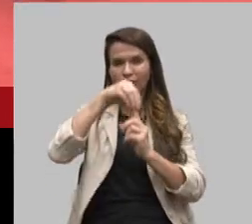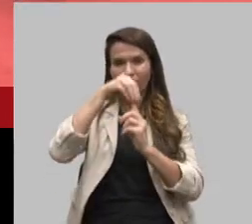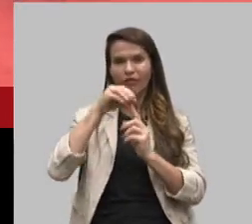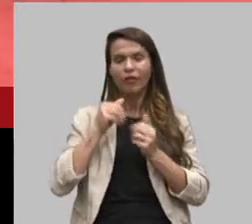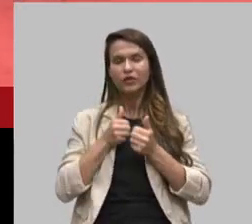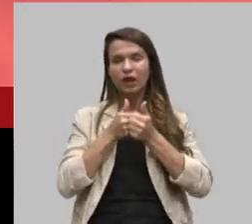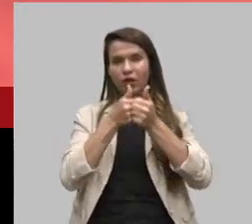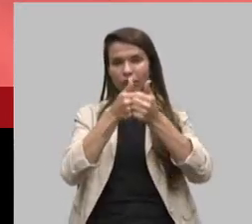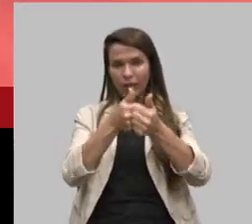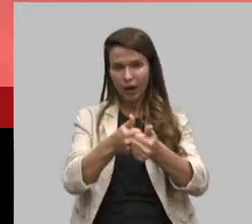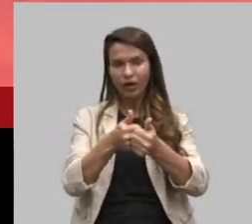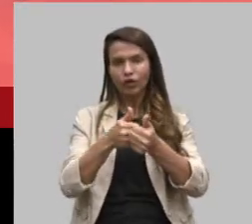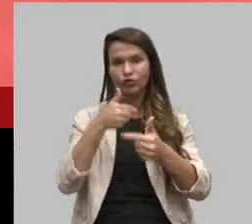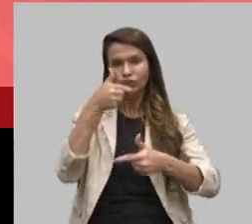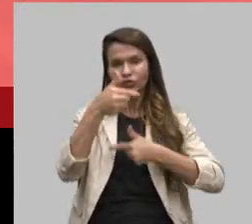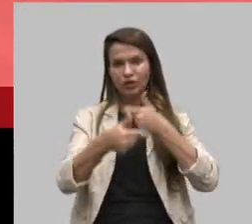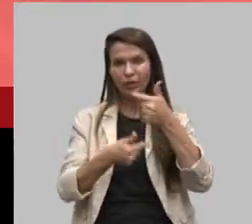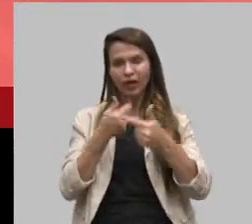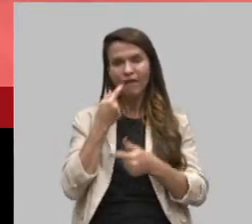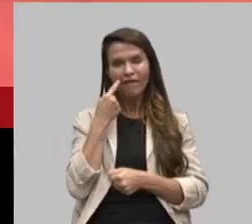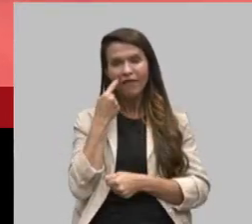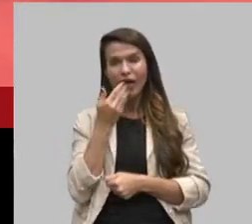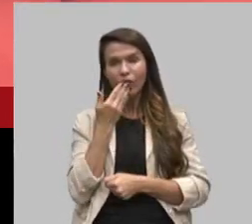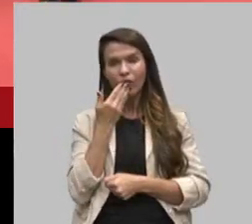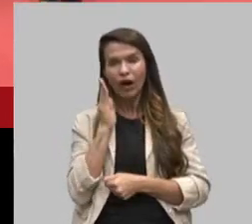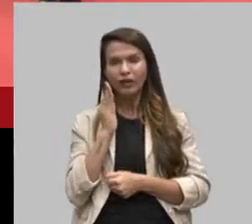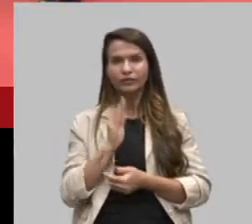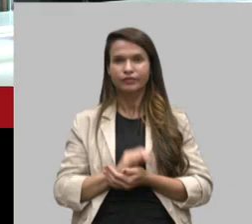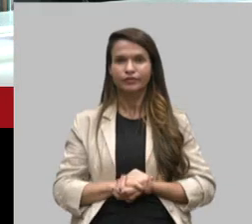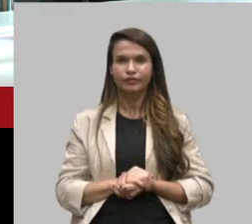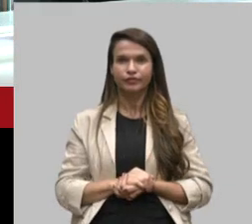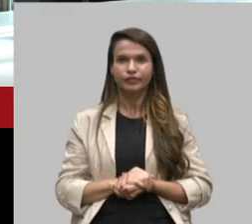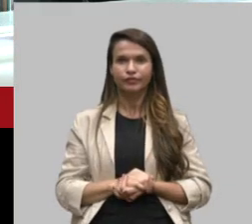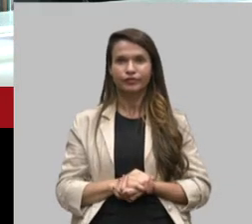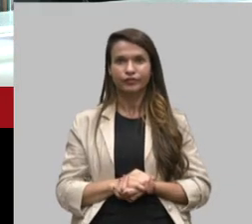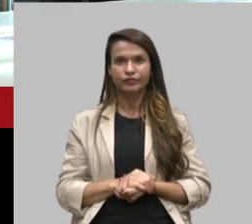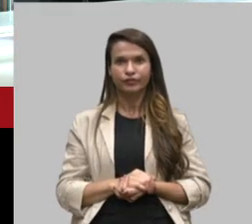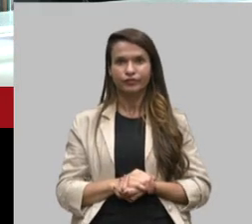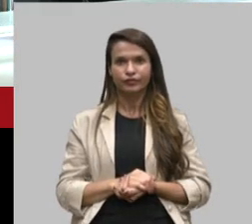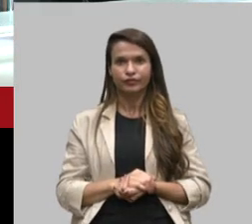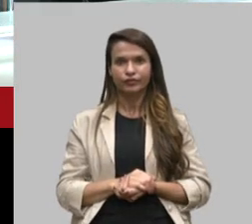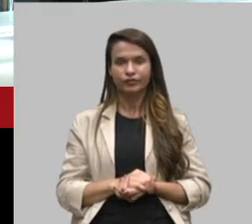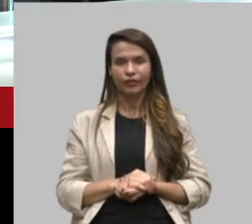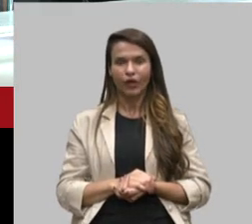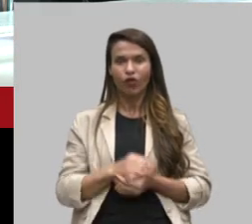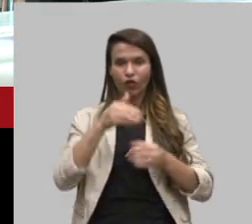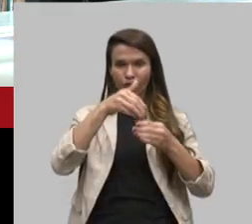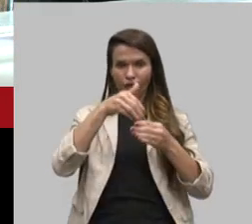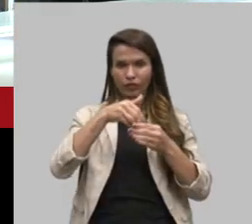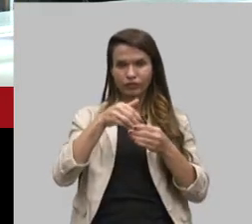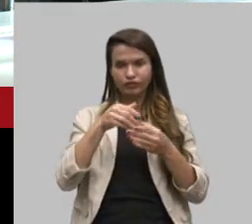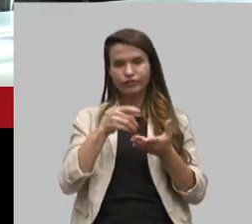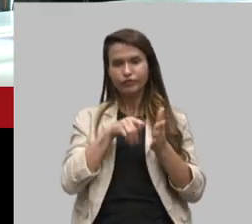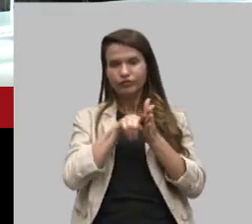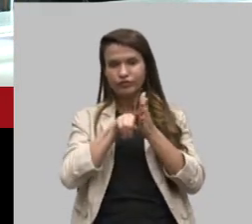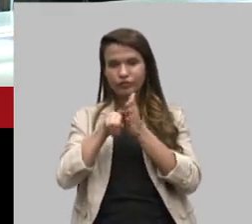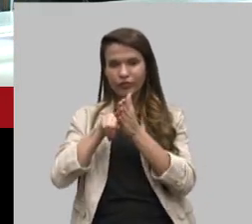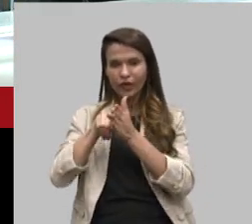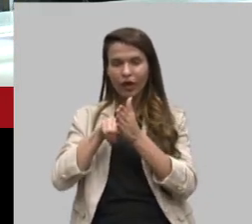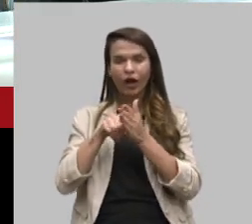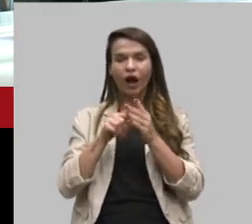aí os trabalhos para ver quais serão enquanto os votos serão apurados passaremos à discussão das propostas do subtema